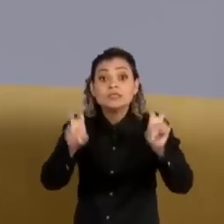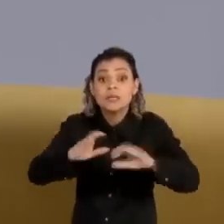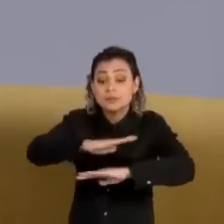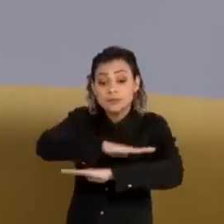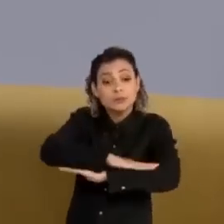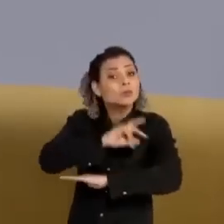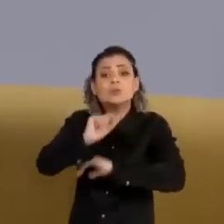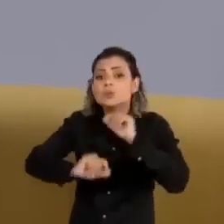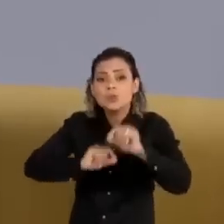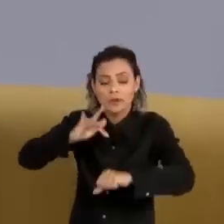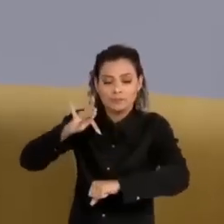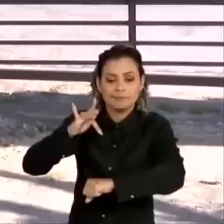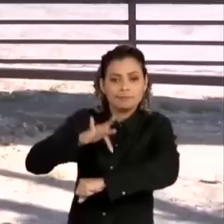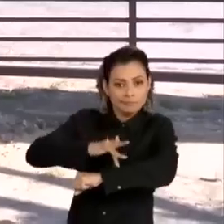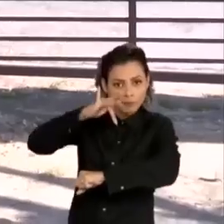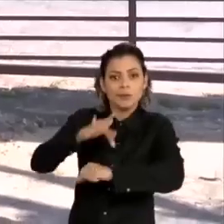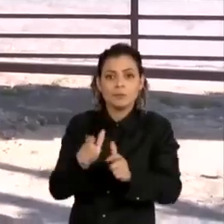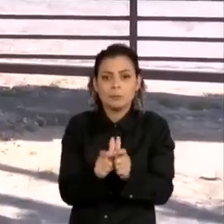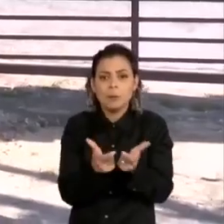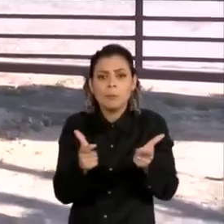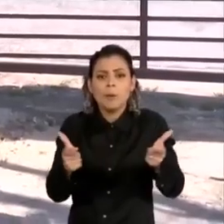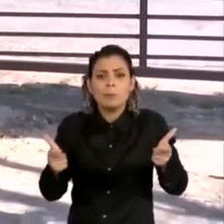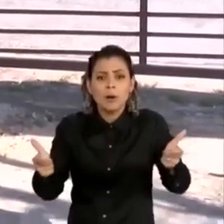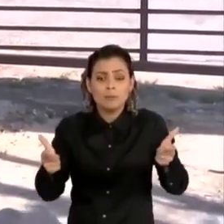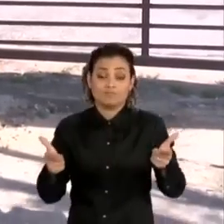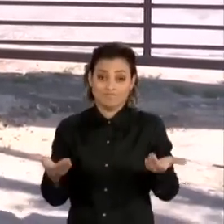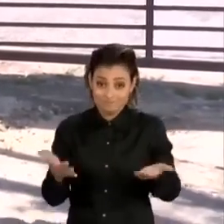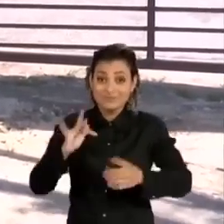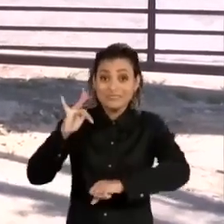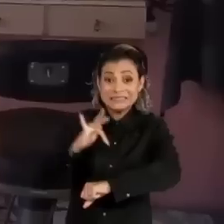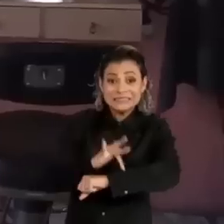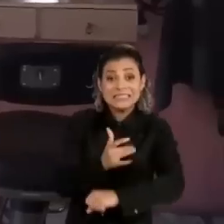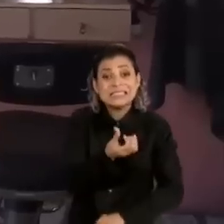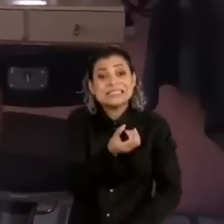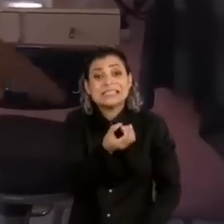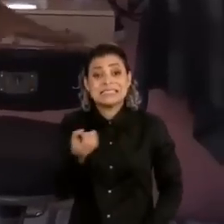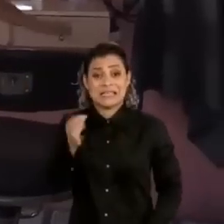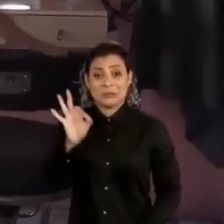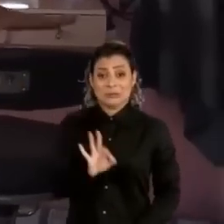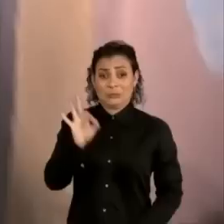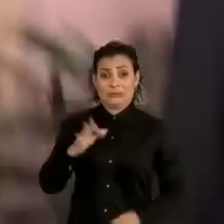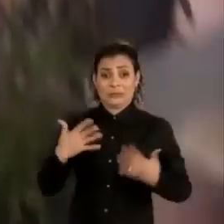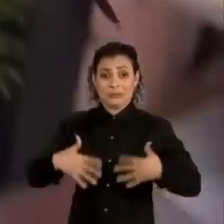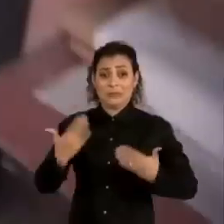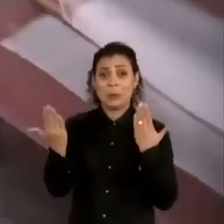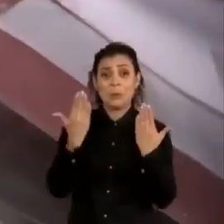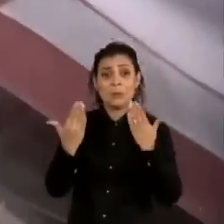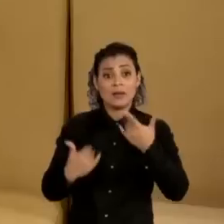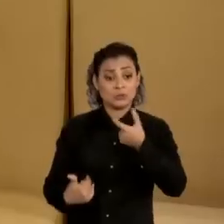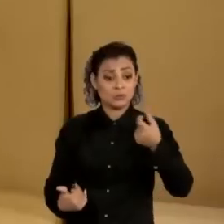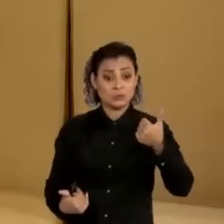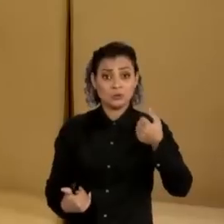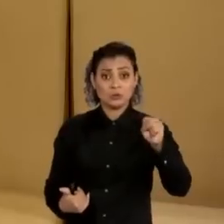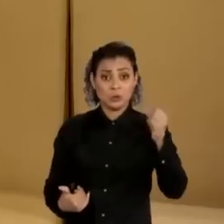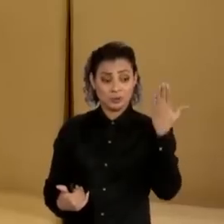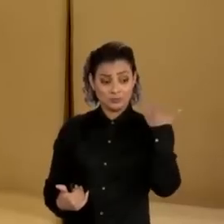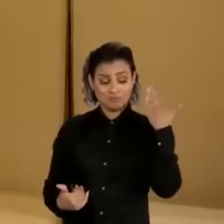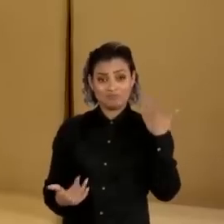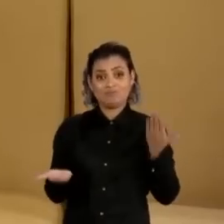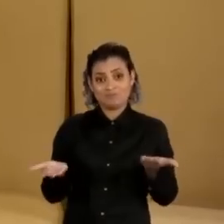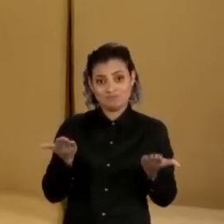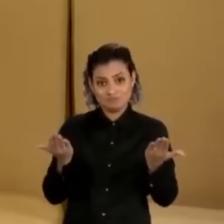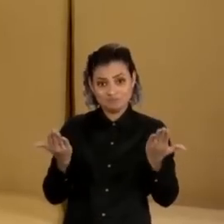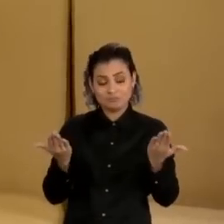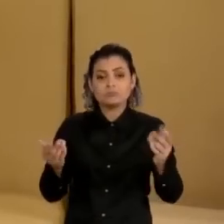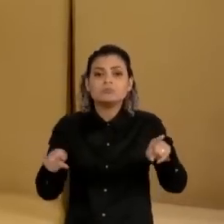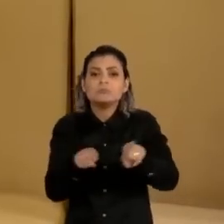sobre o avanço da dengue. O número de casos aumentou 600% em relação ao ano passado.